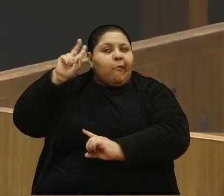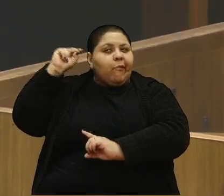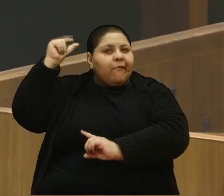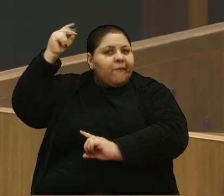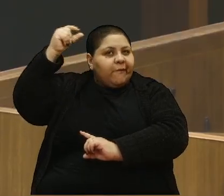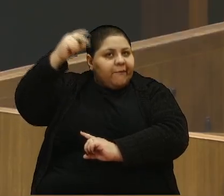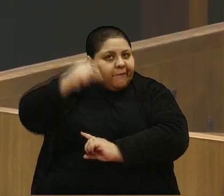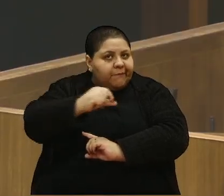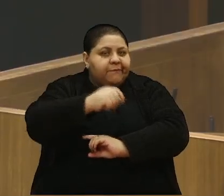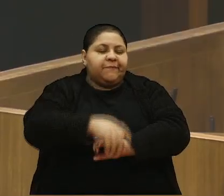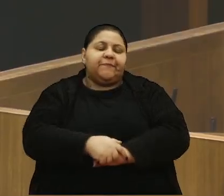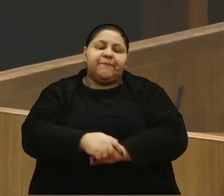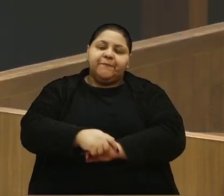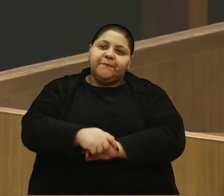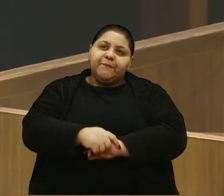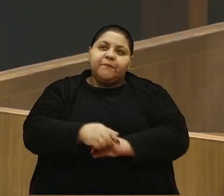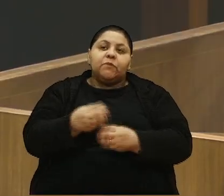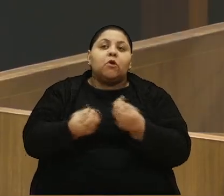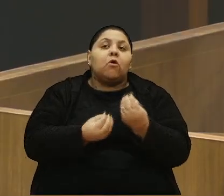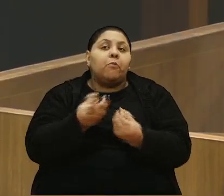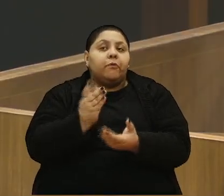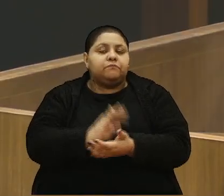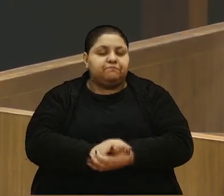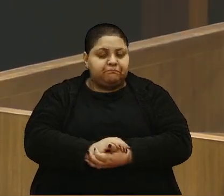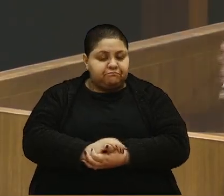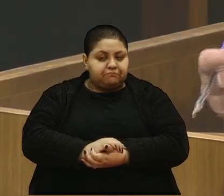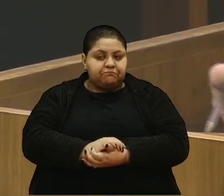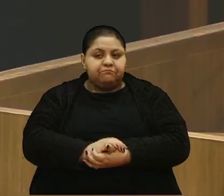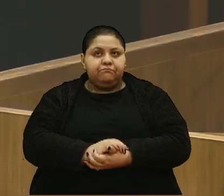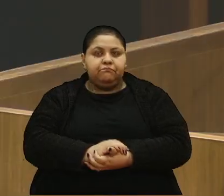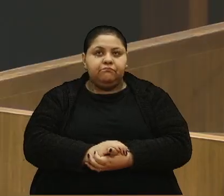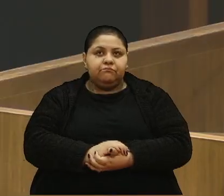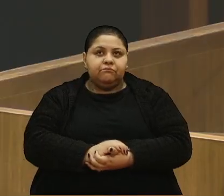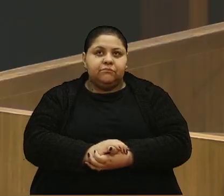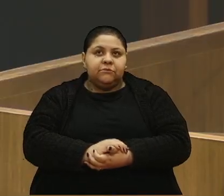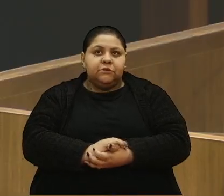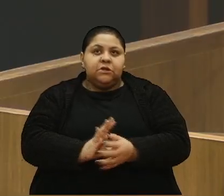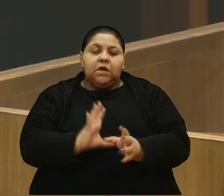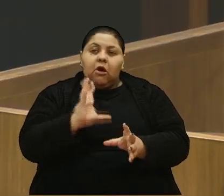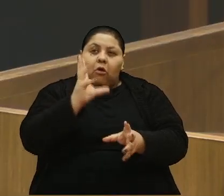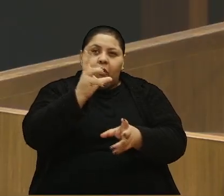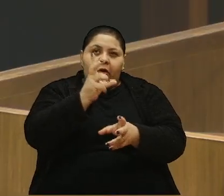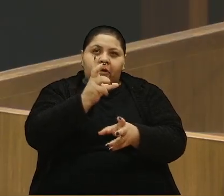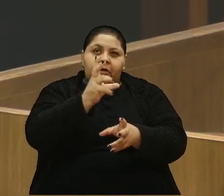relembrarmos como a equação do FAPS,